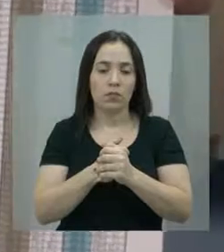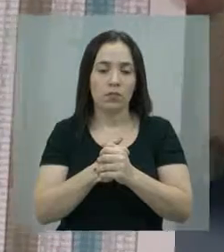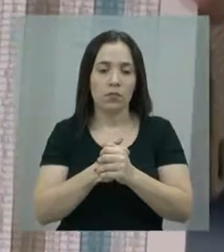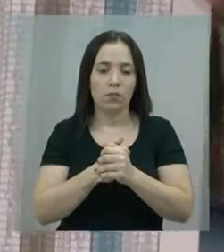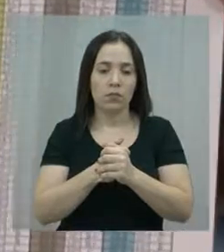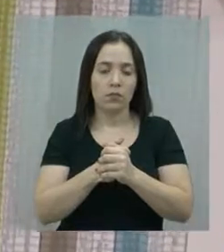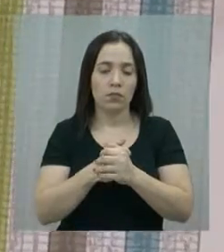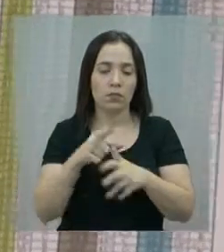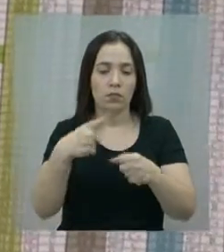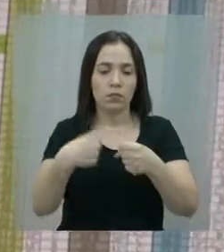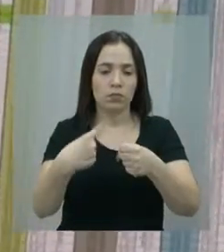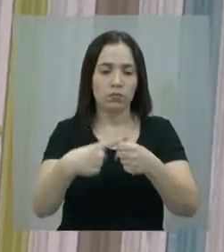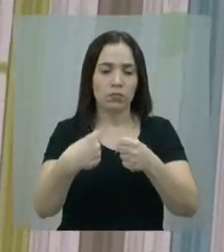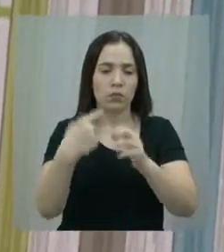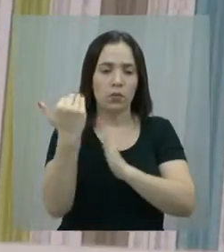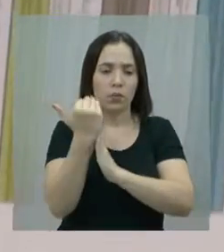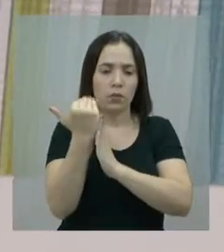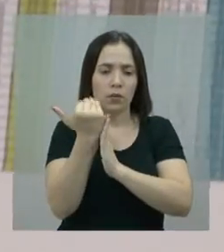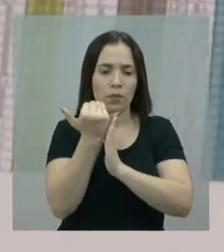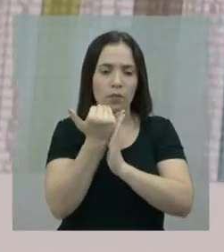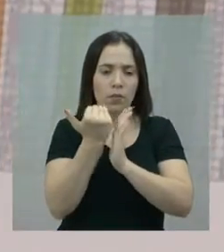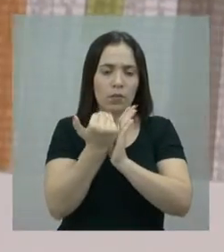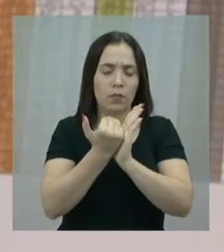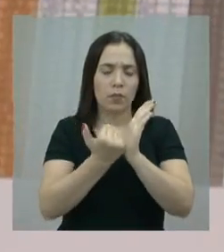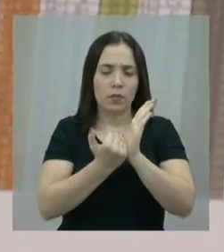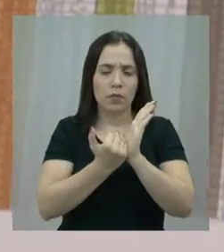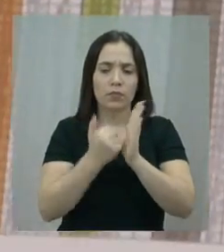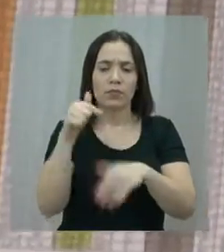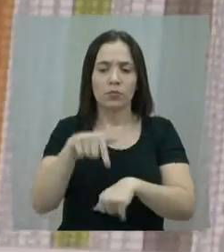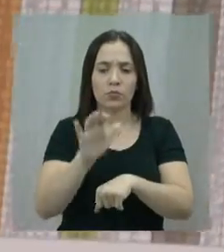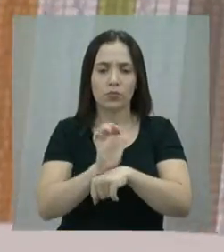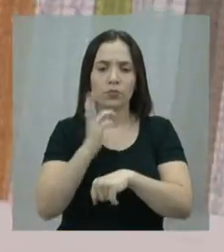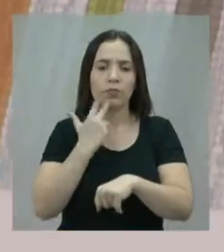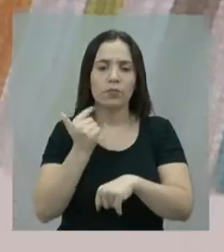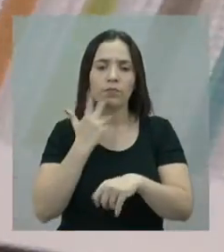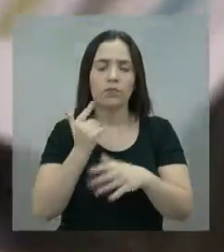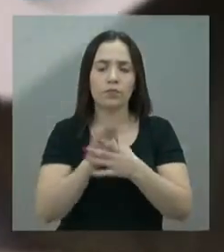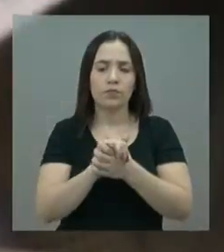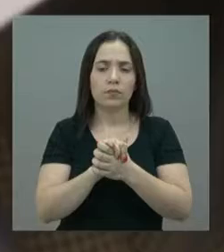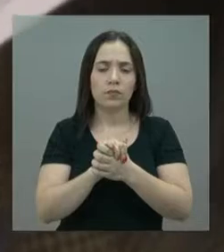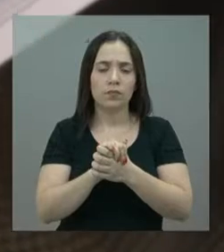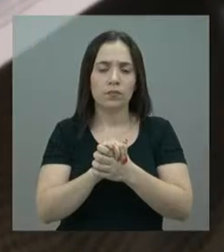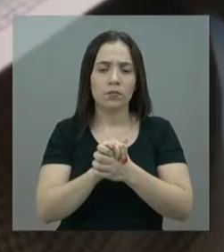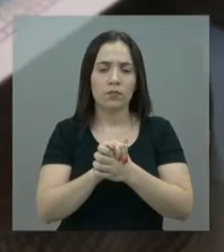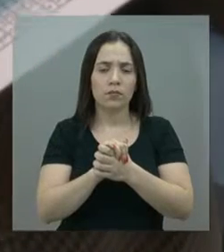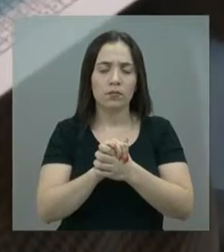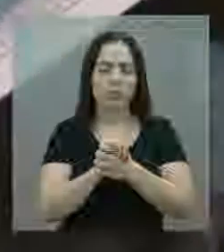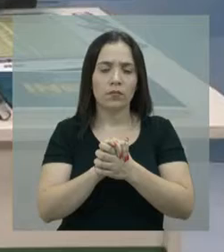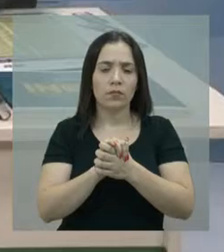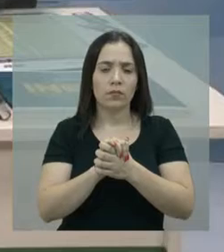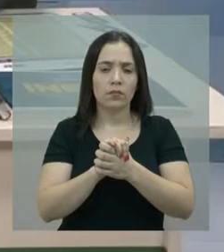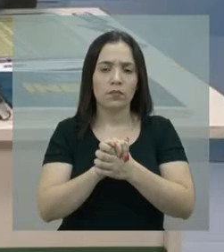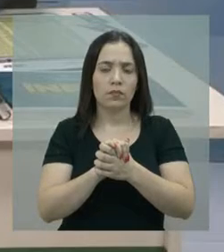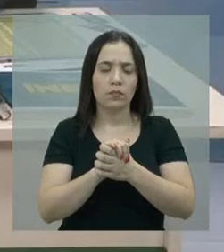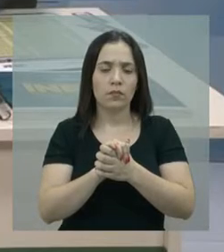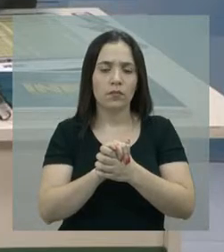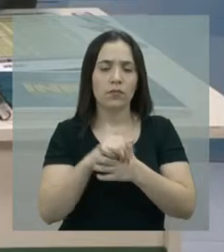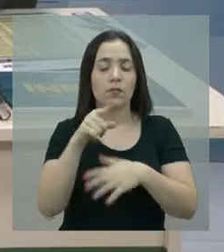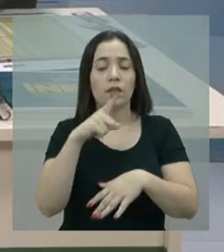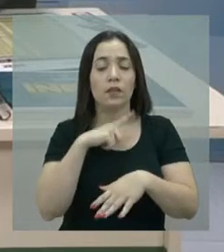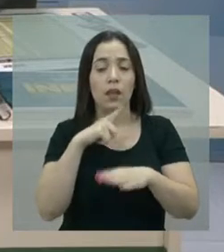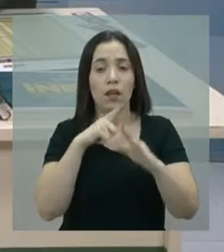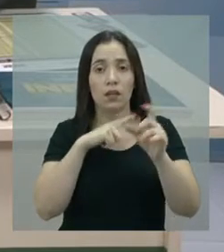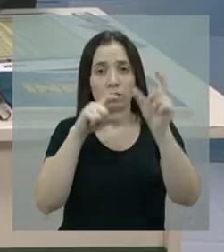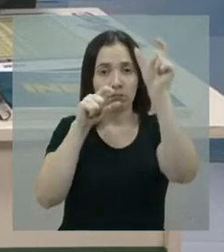todos os municípios. Todos os municípios do estado do Ceará, né? E aí você tem as dimensões que foram